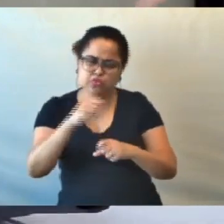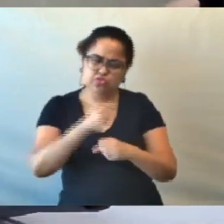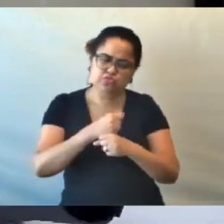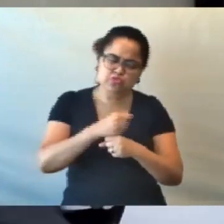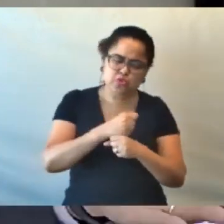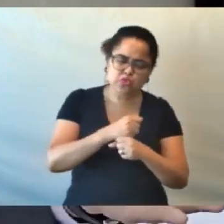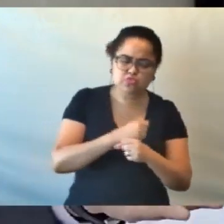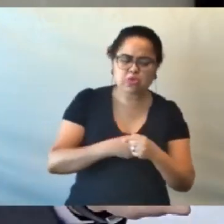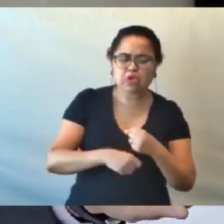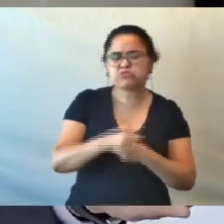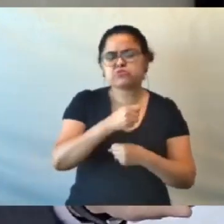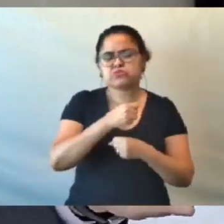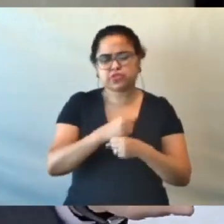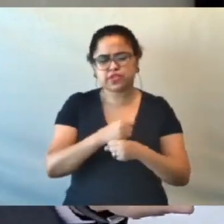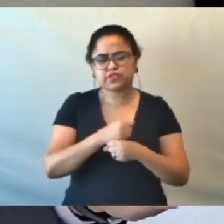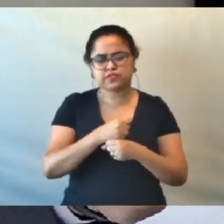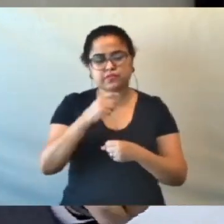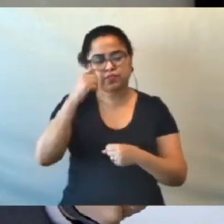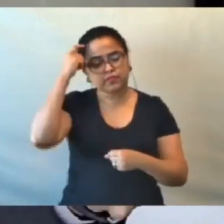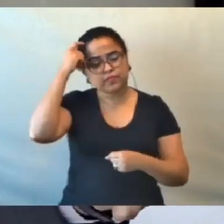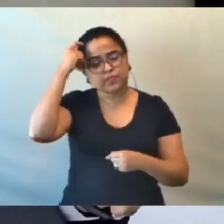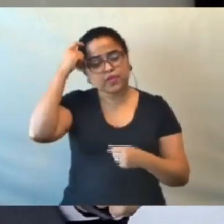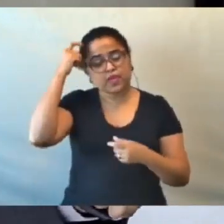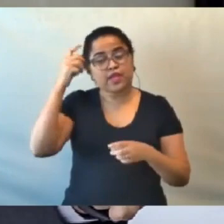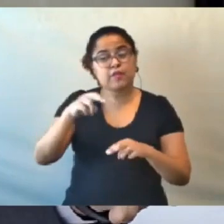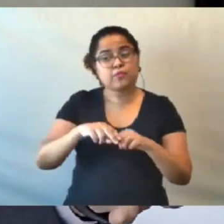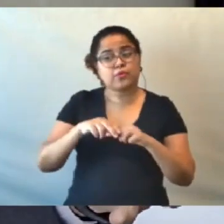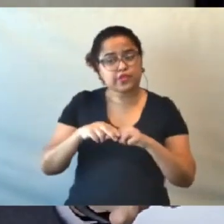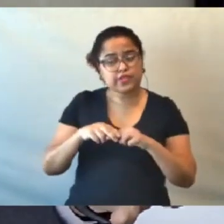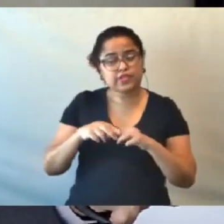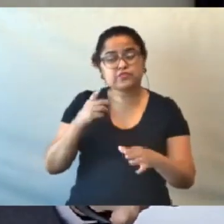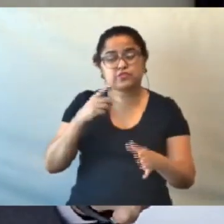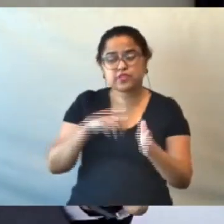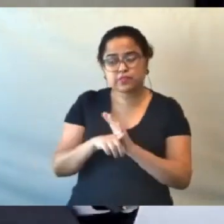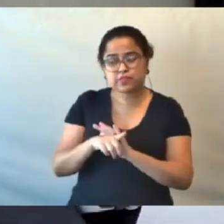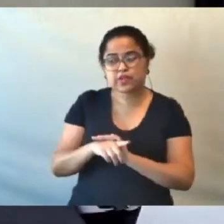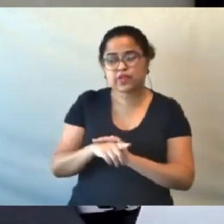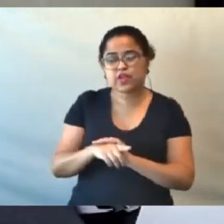contramedidas. E aí, por isso, eu reitero a pergunta. Qual que é a fonte?